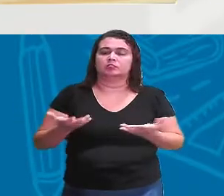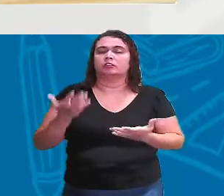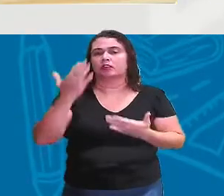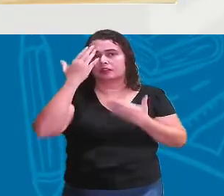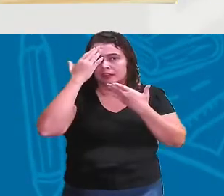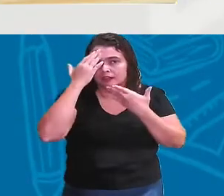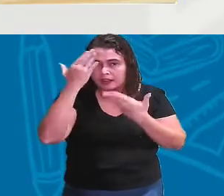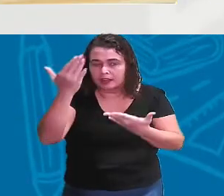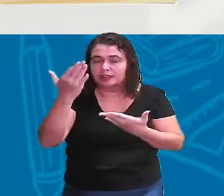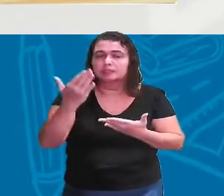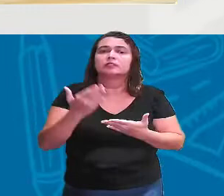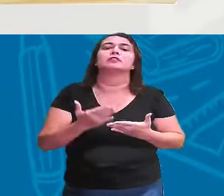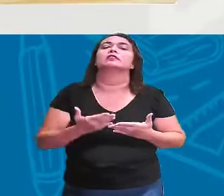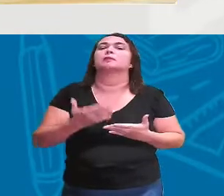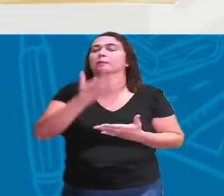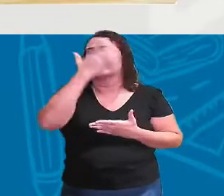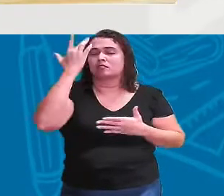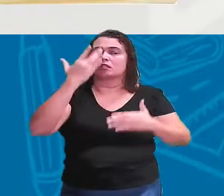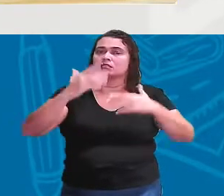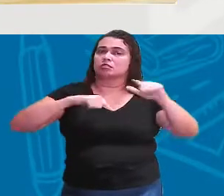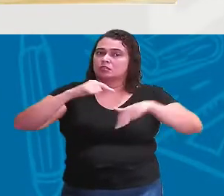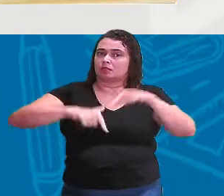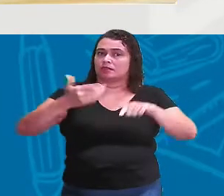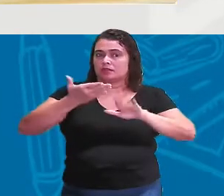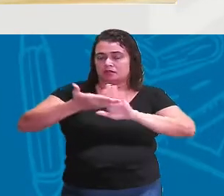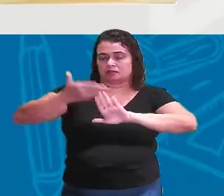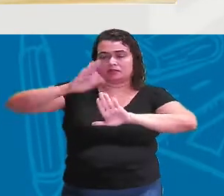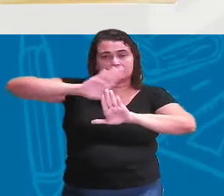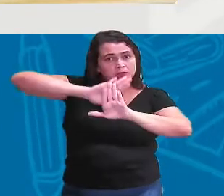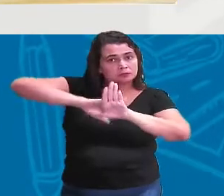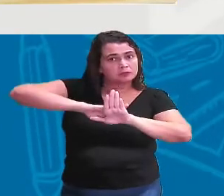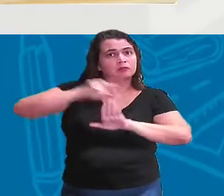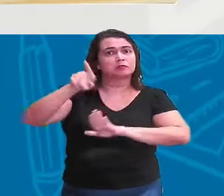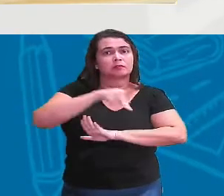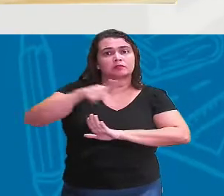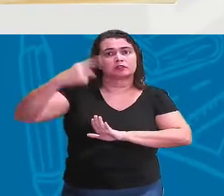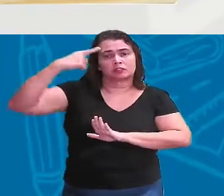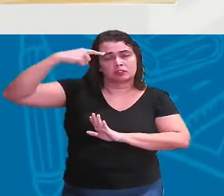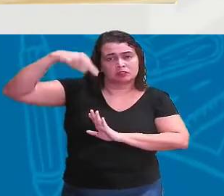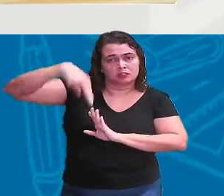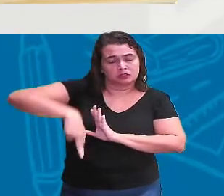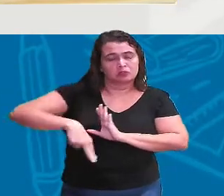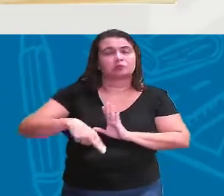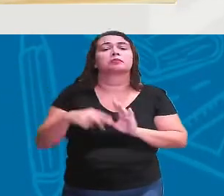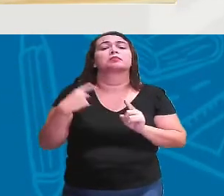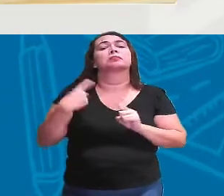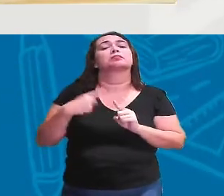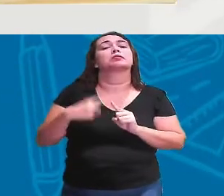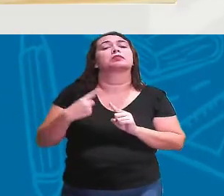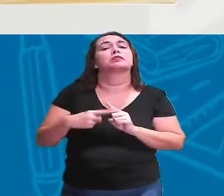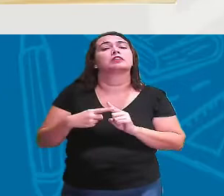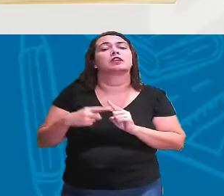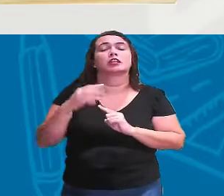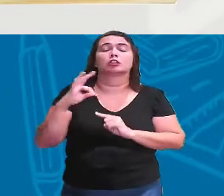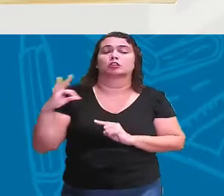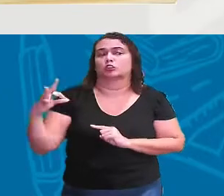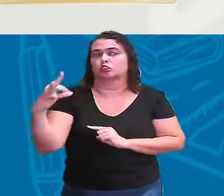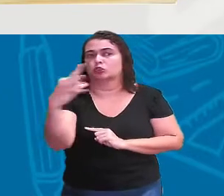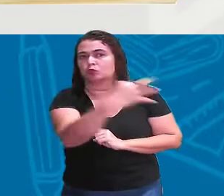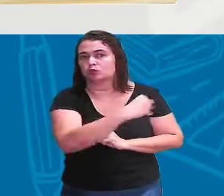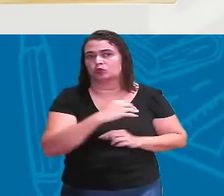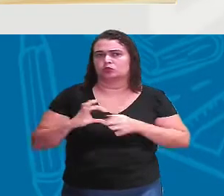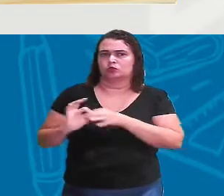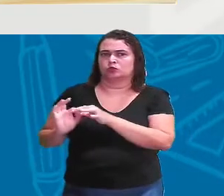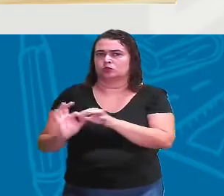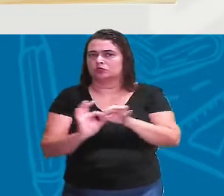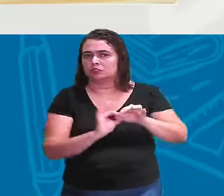agradecer a produção, agradecer a professora Danúbia, porque com certeza isso aqui só é possível por causa de todos esses